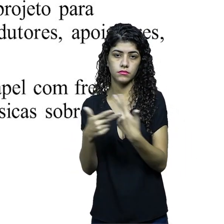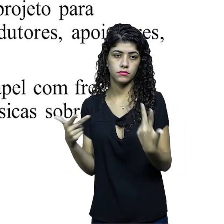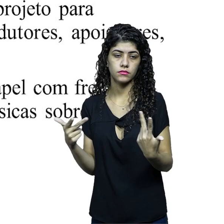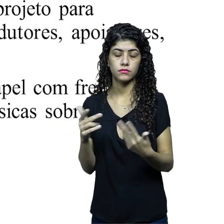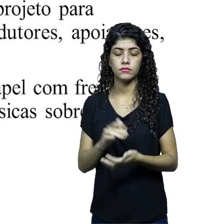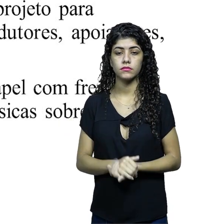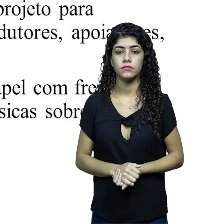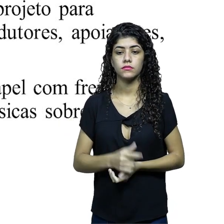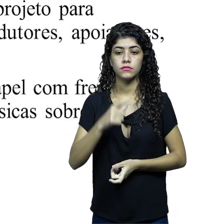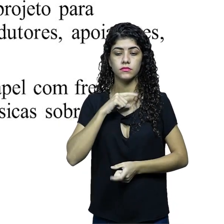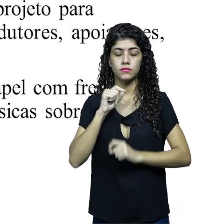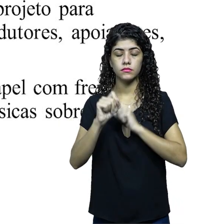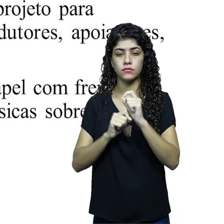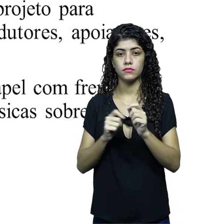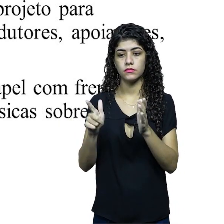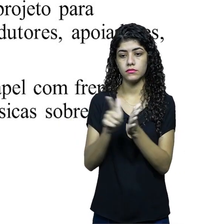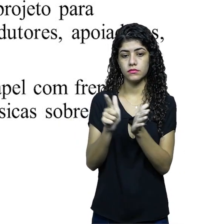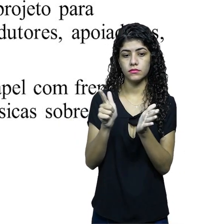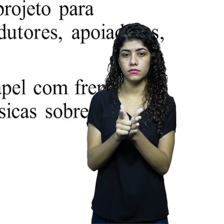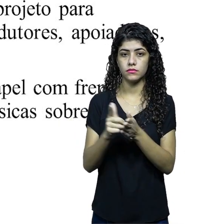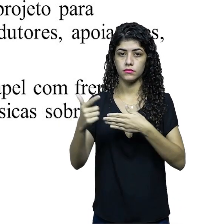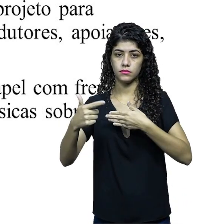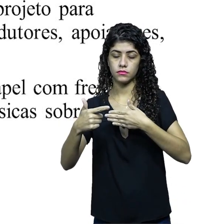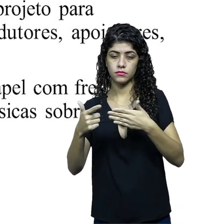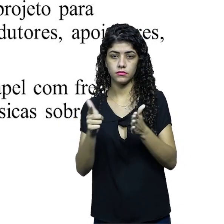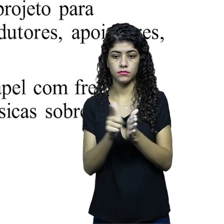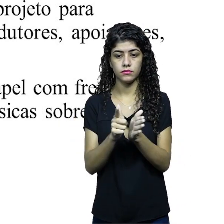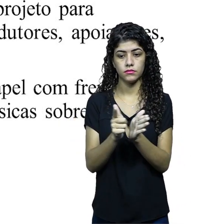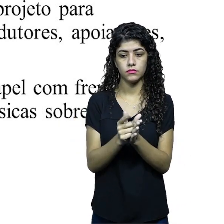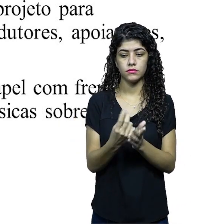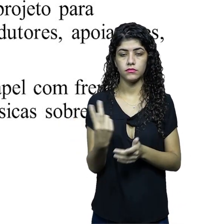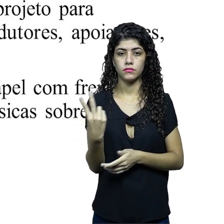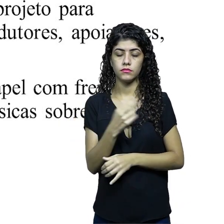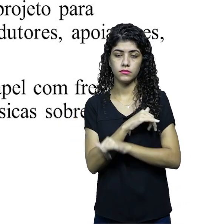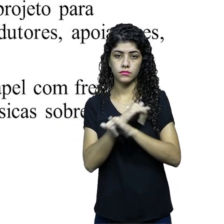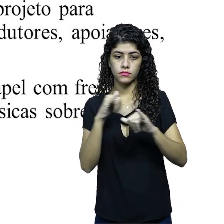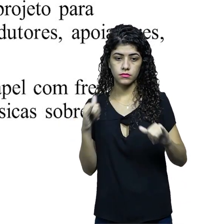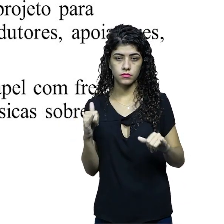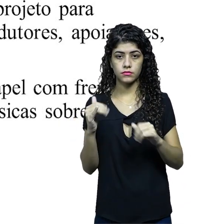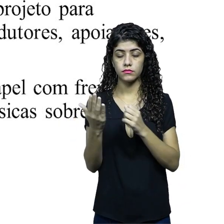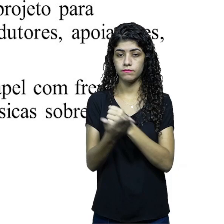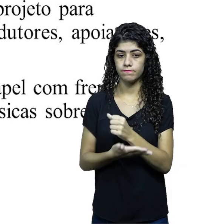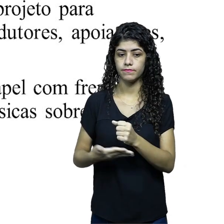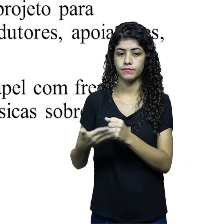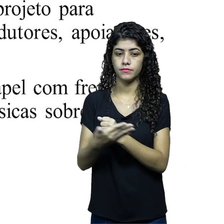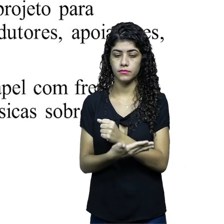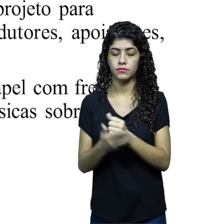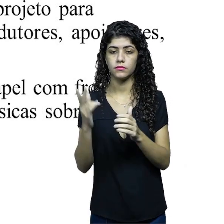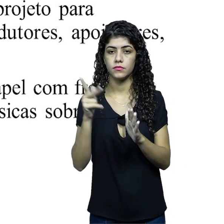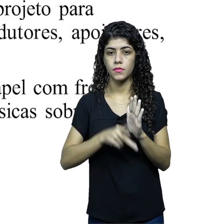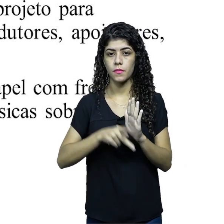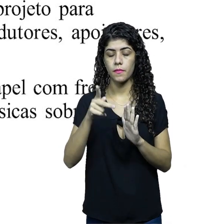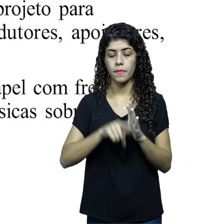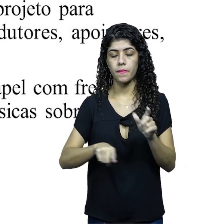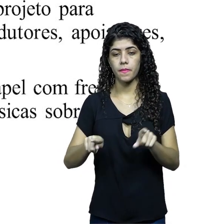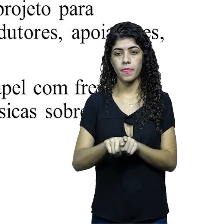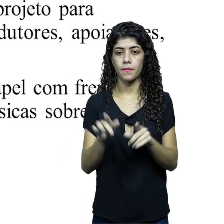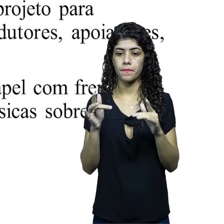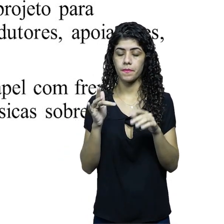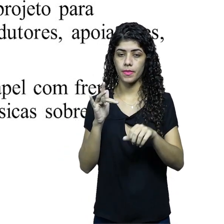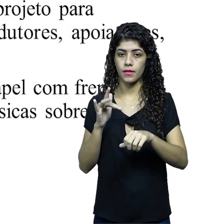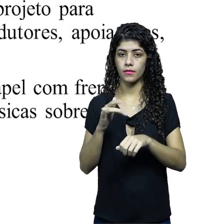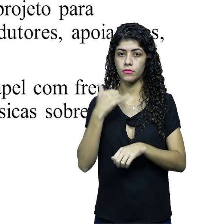investidores, coprodutores, apoiadores, etc. Geralmente é uma folha de papel com frente e verso, com as